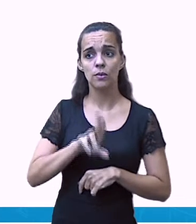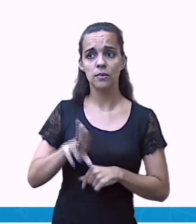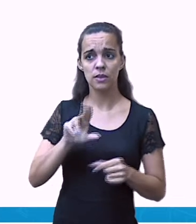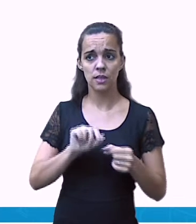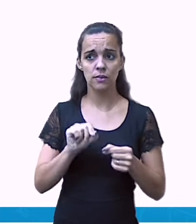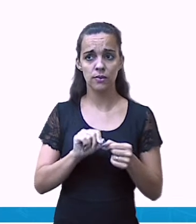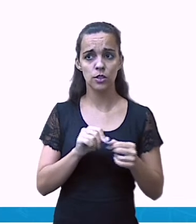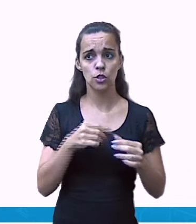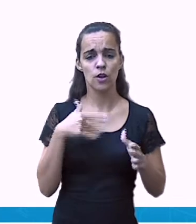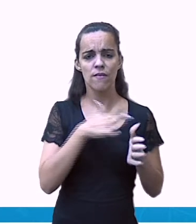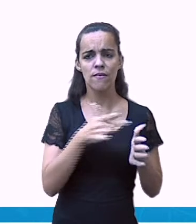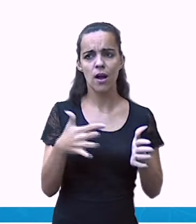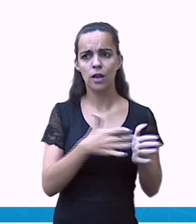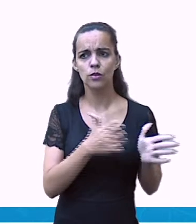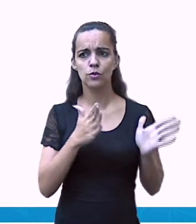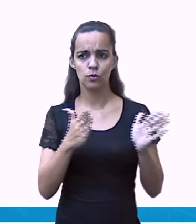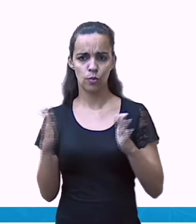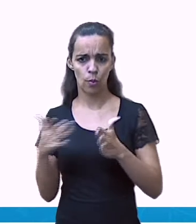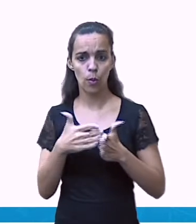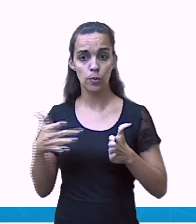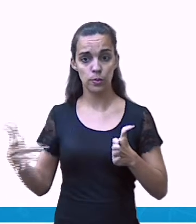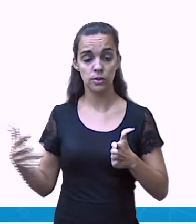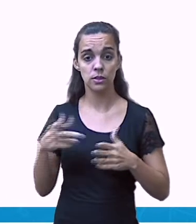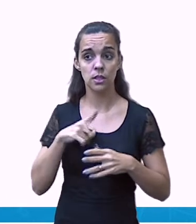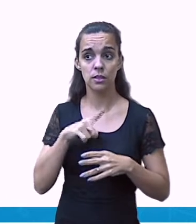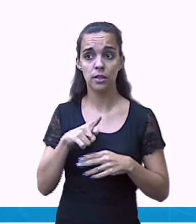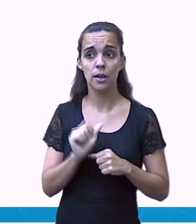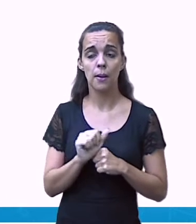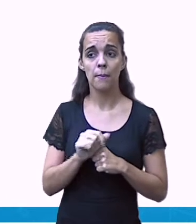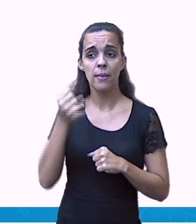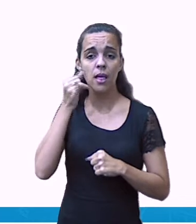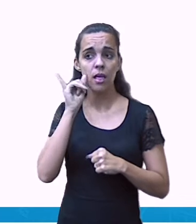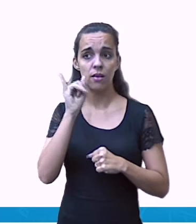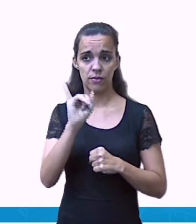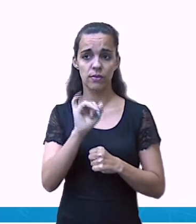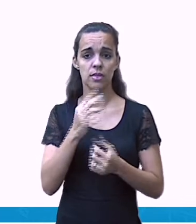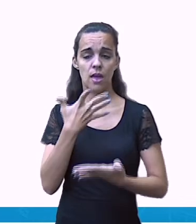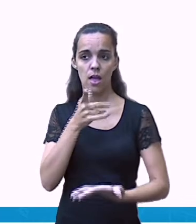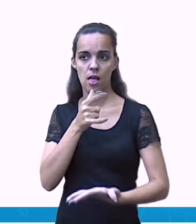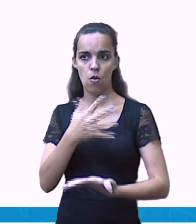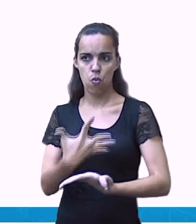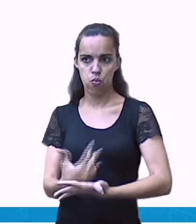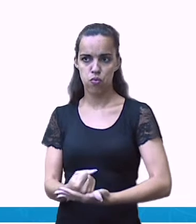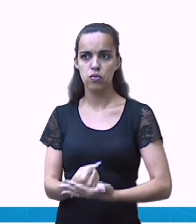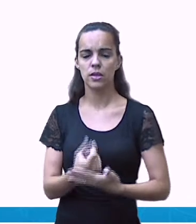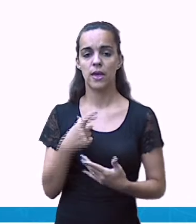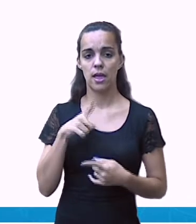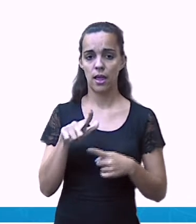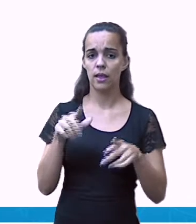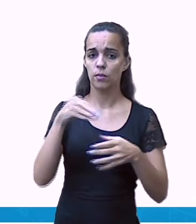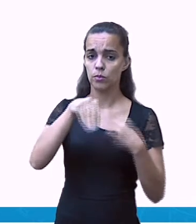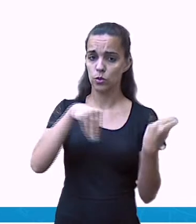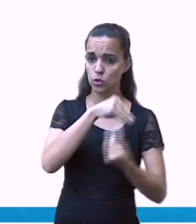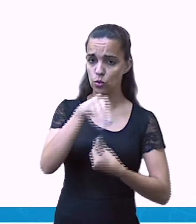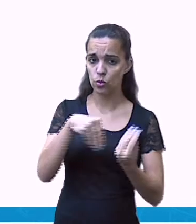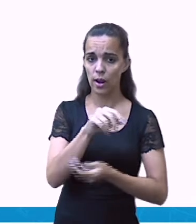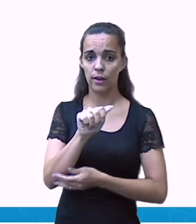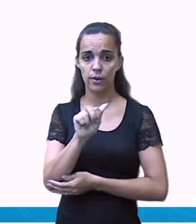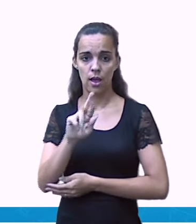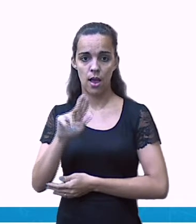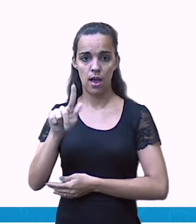realizar o processo de impermeabilização. Então, é utilizado aí a argamassa